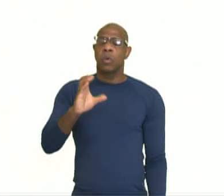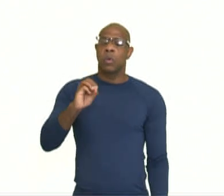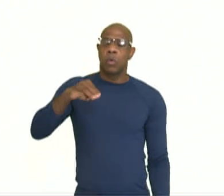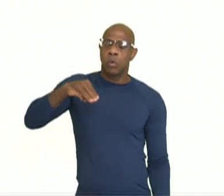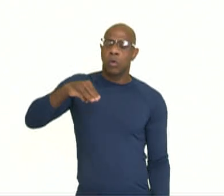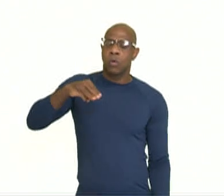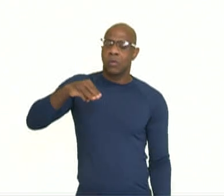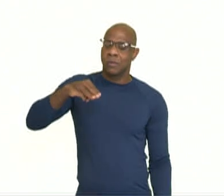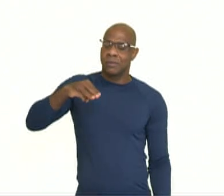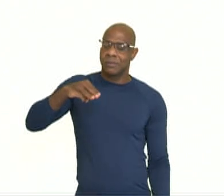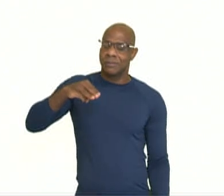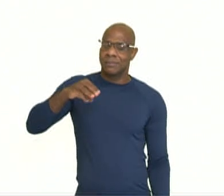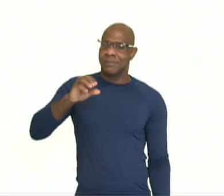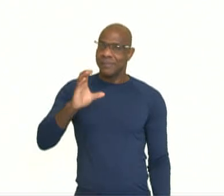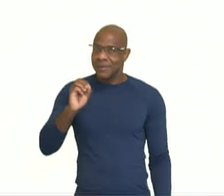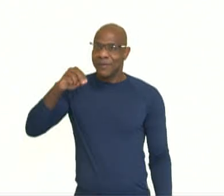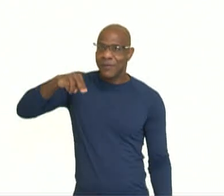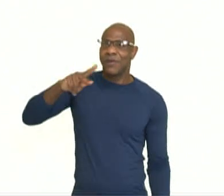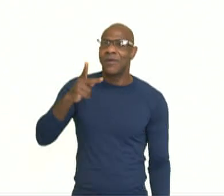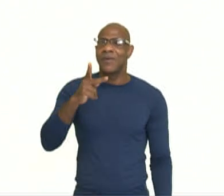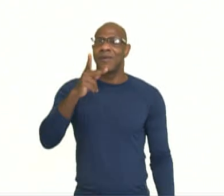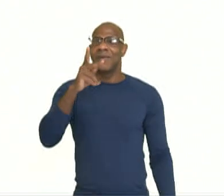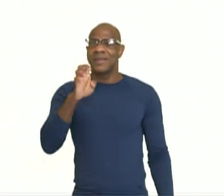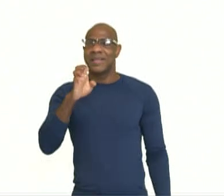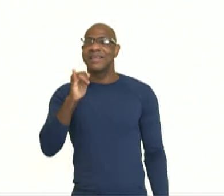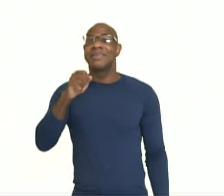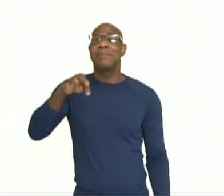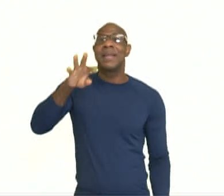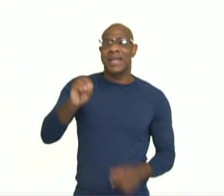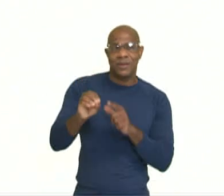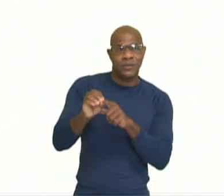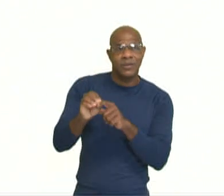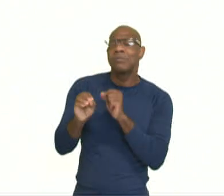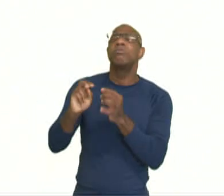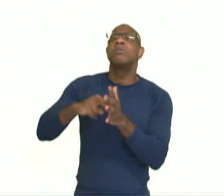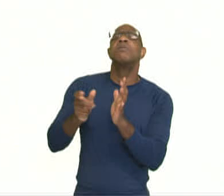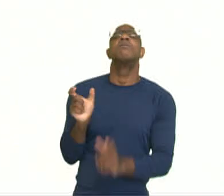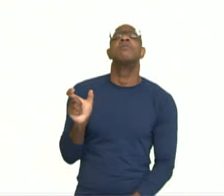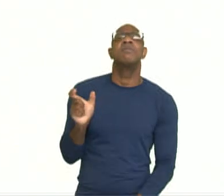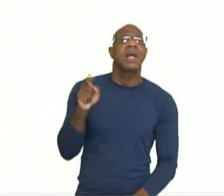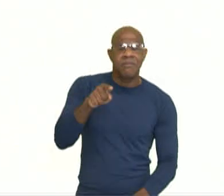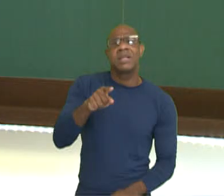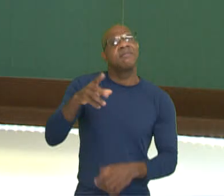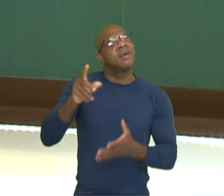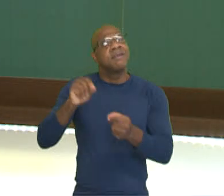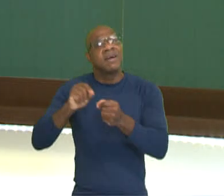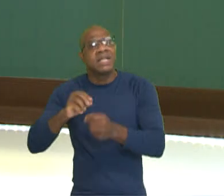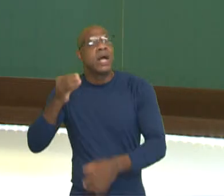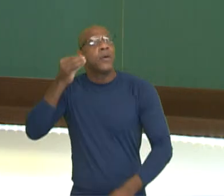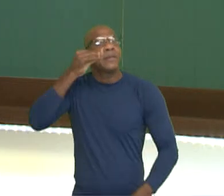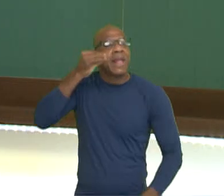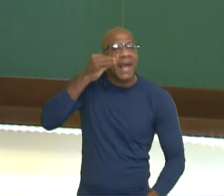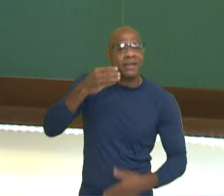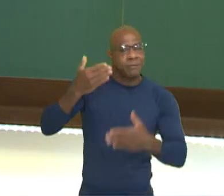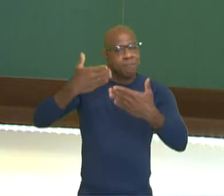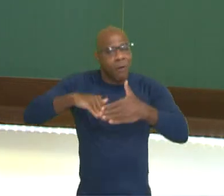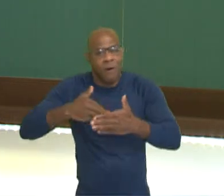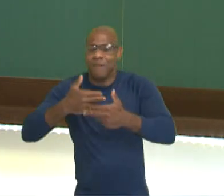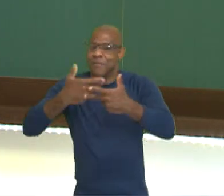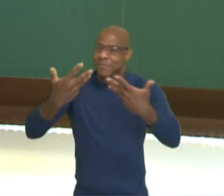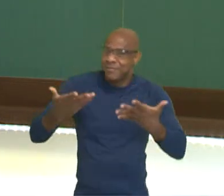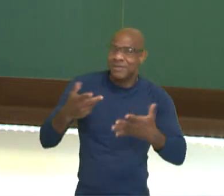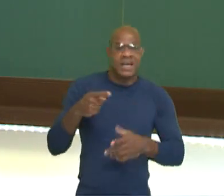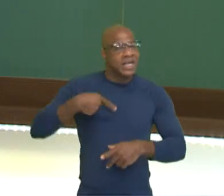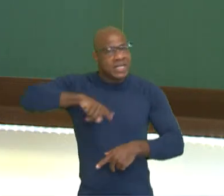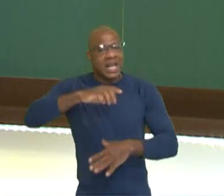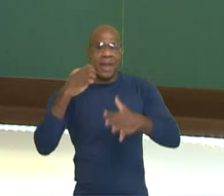Então, segundo o texto, seria você fazer os testes vocacionais, você também, como sugestão